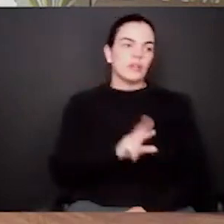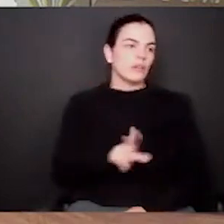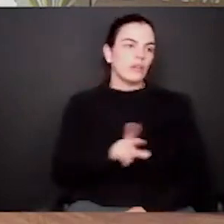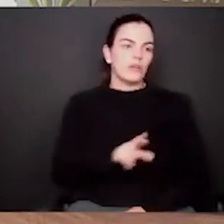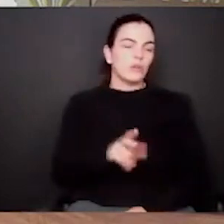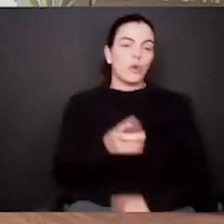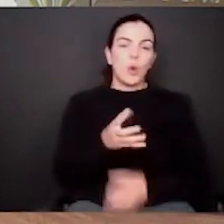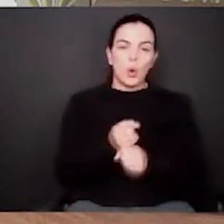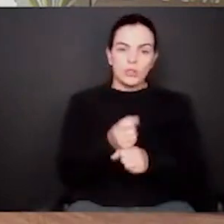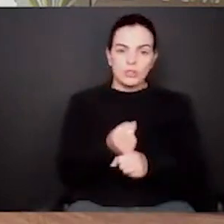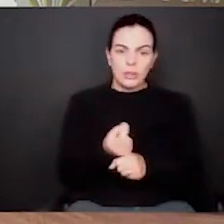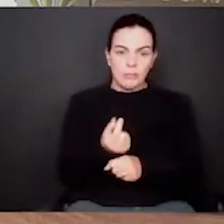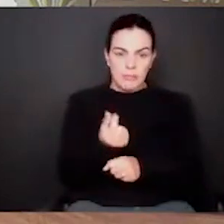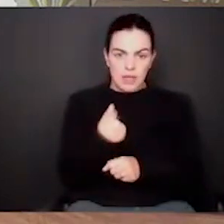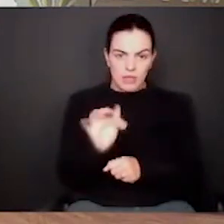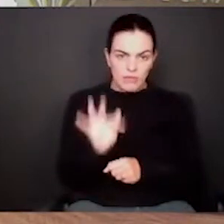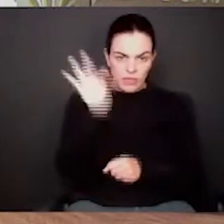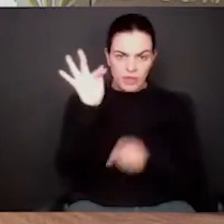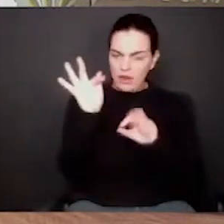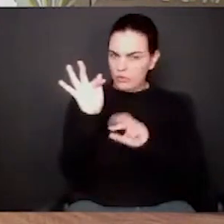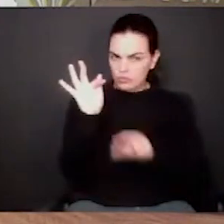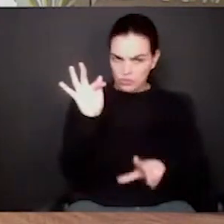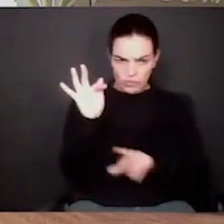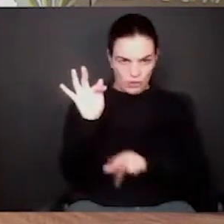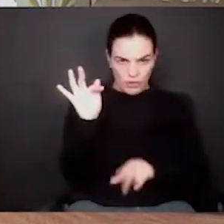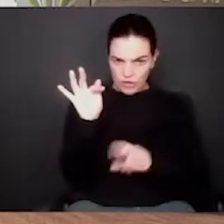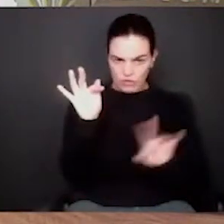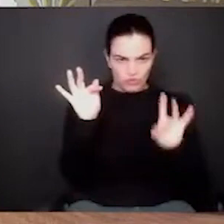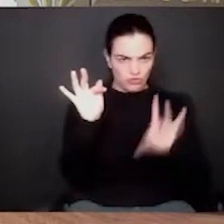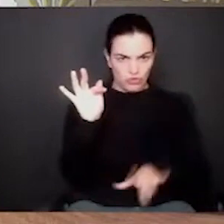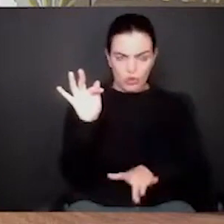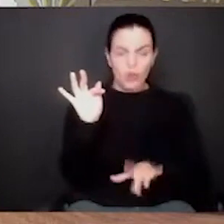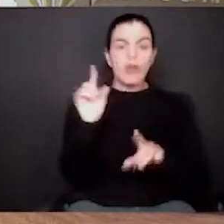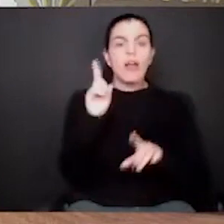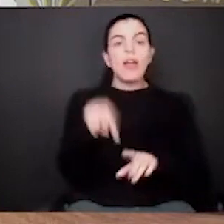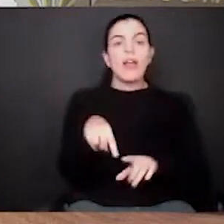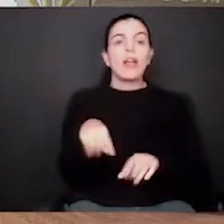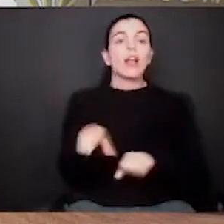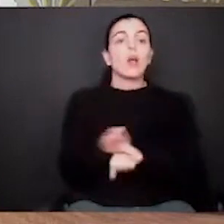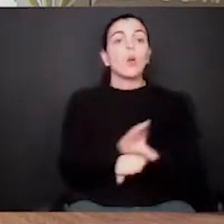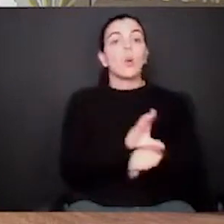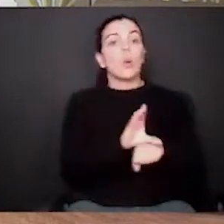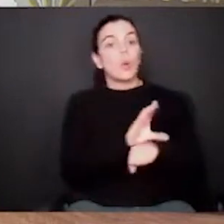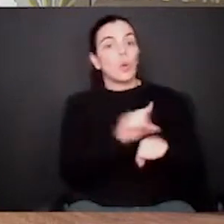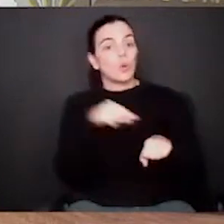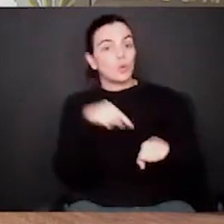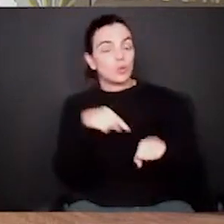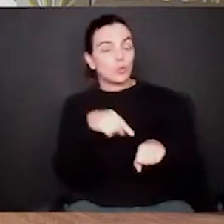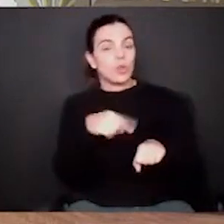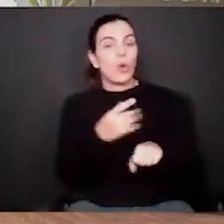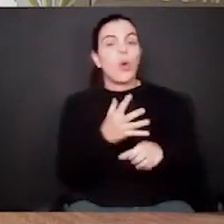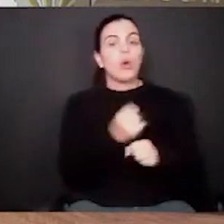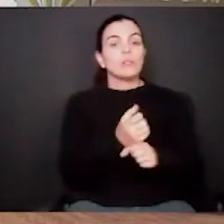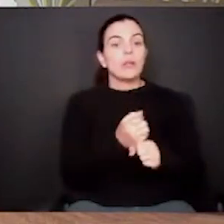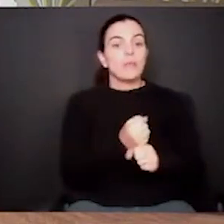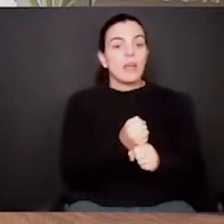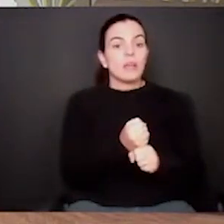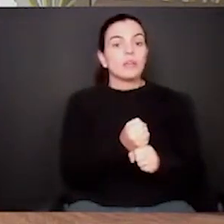federal. Essa é uma pasta que tem destinação constitucional pelo orçamento estadual e